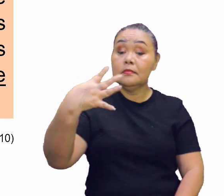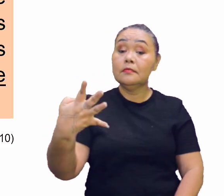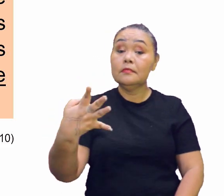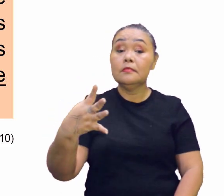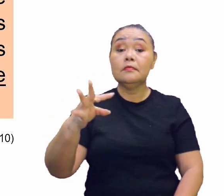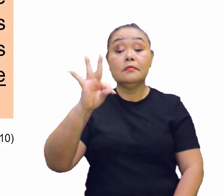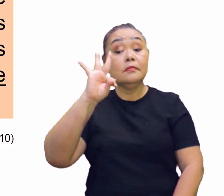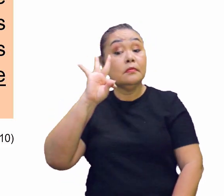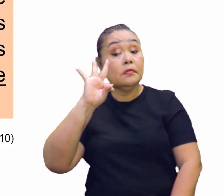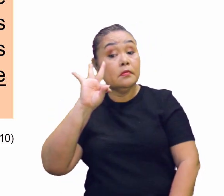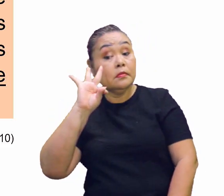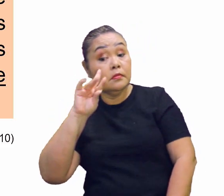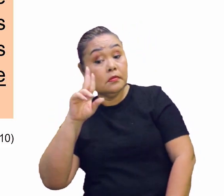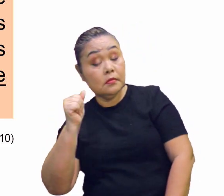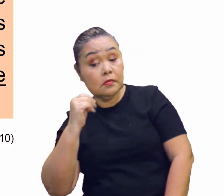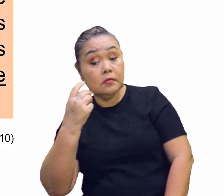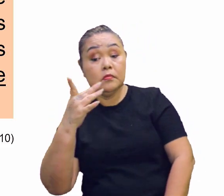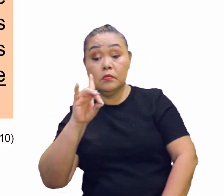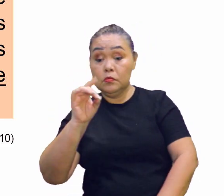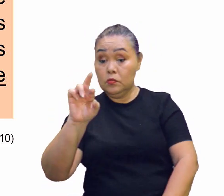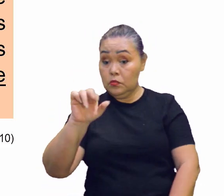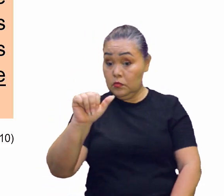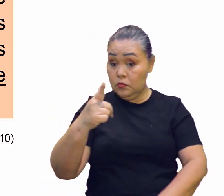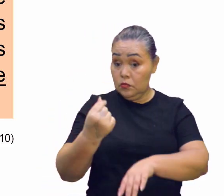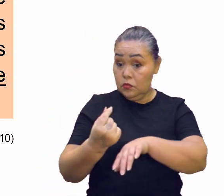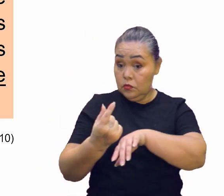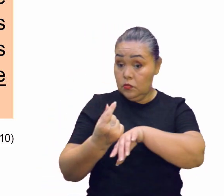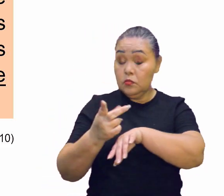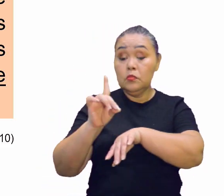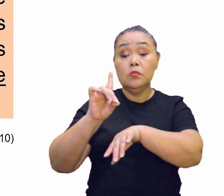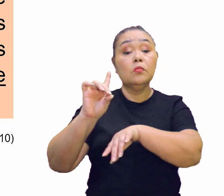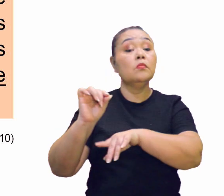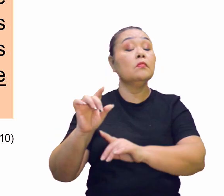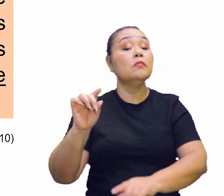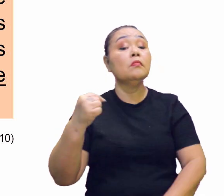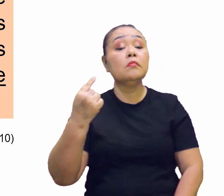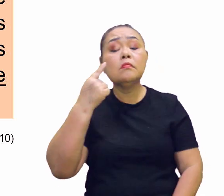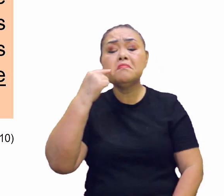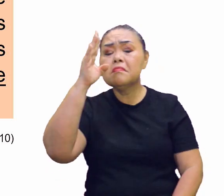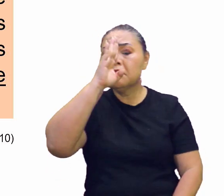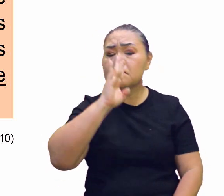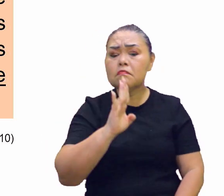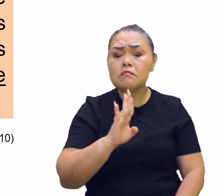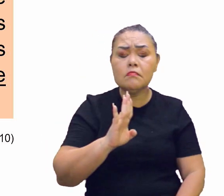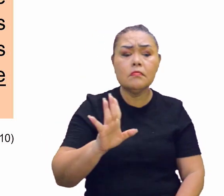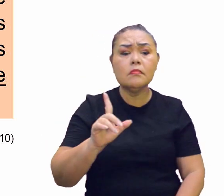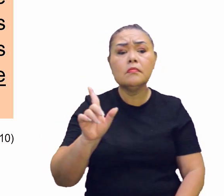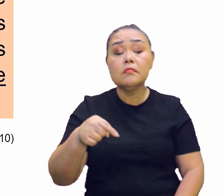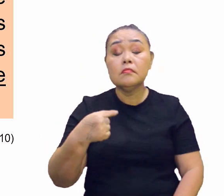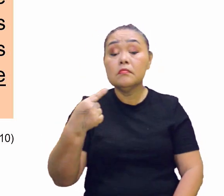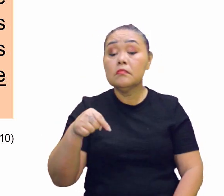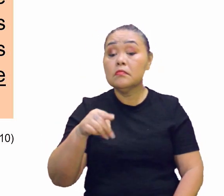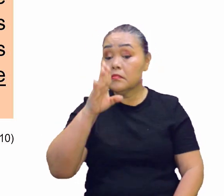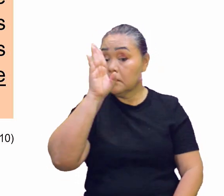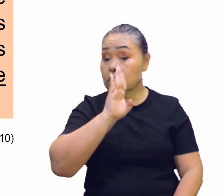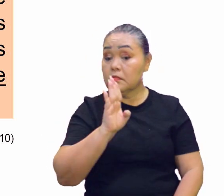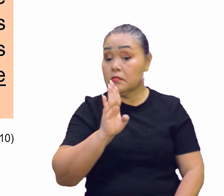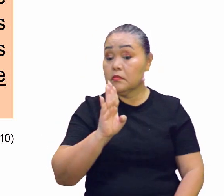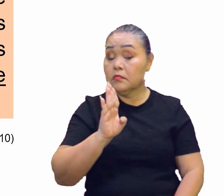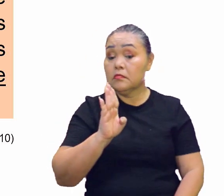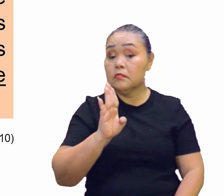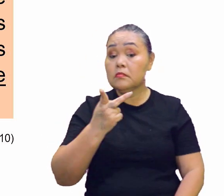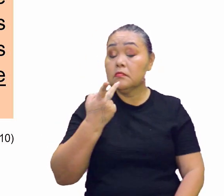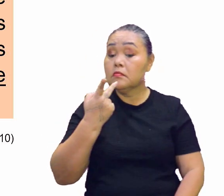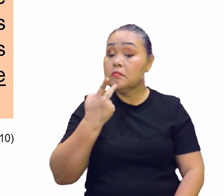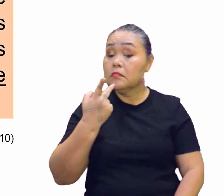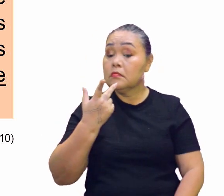3,94 trilhões de dólares, ok? Professor, e o Brasil? Olha, o Brasil,